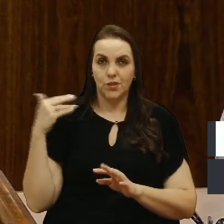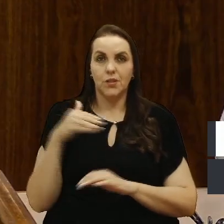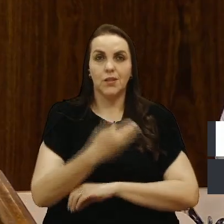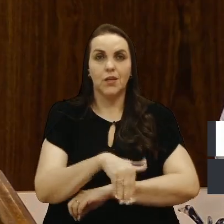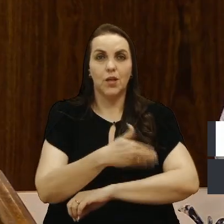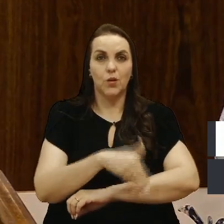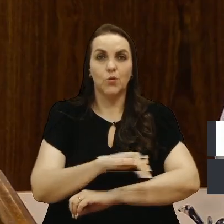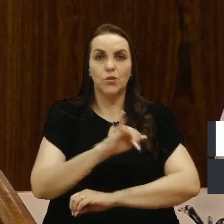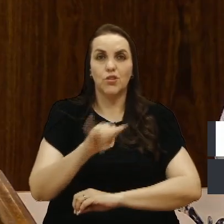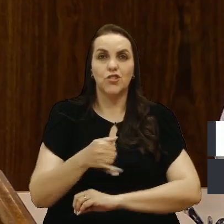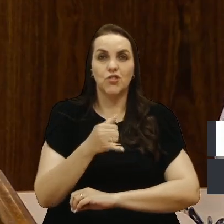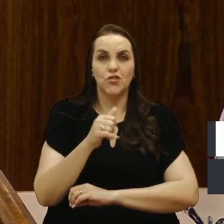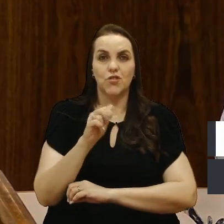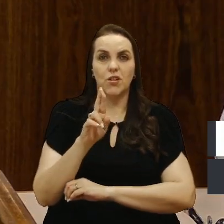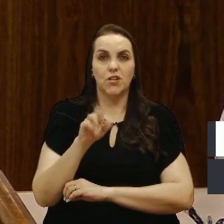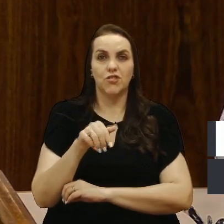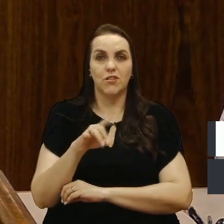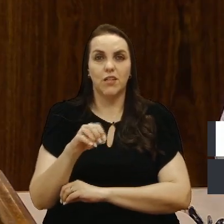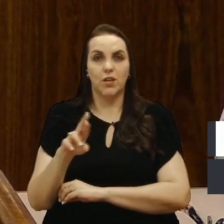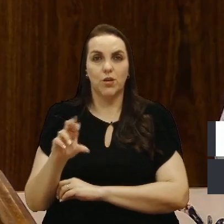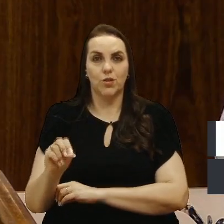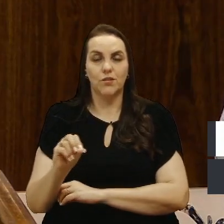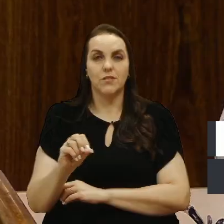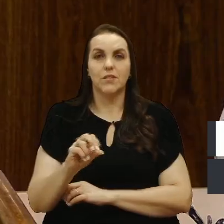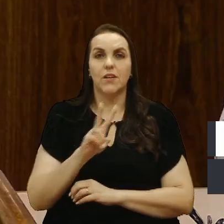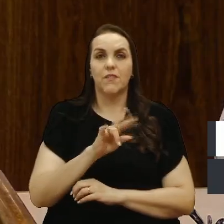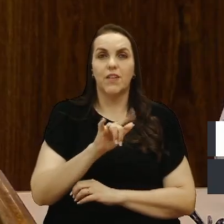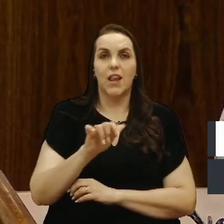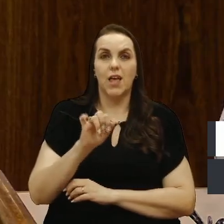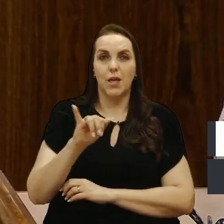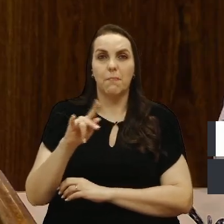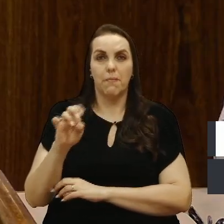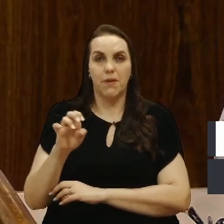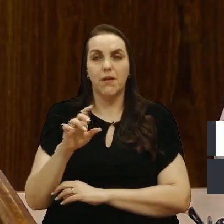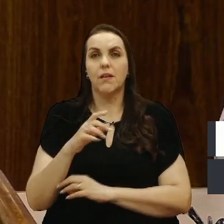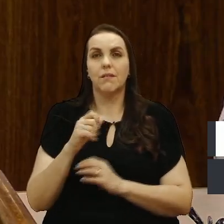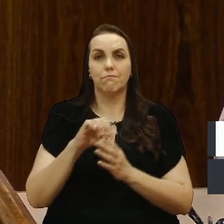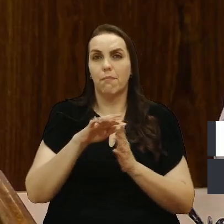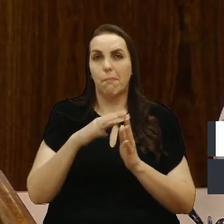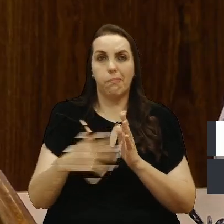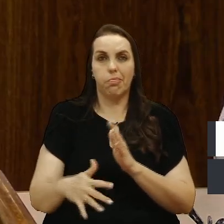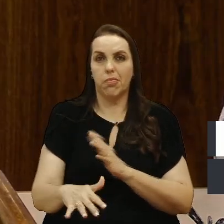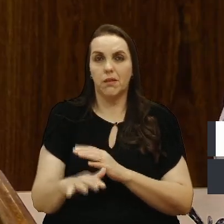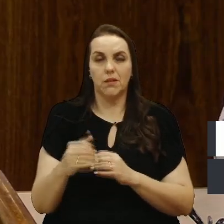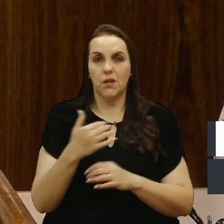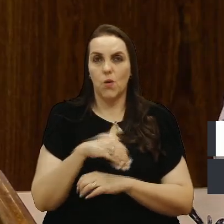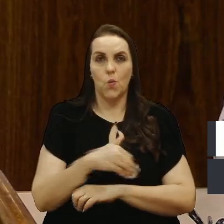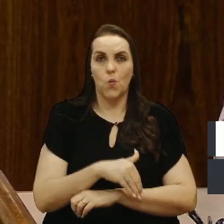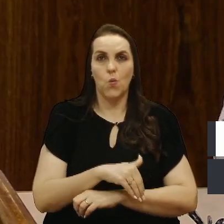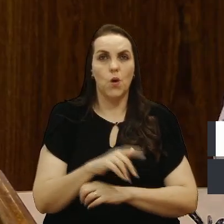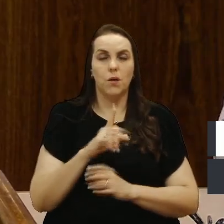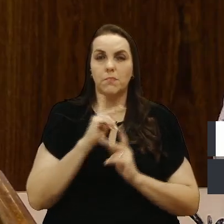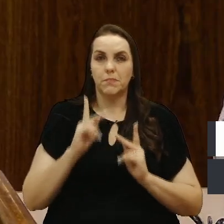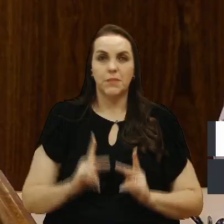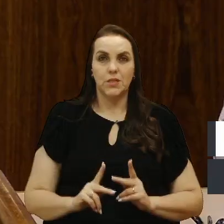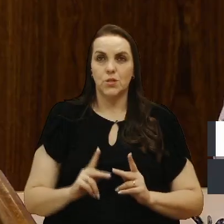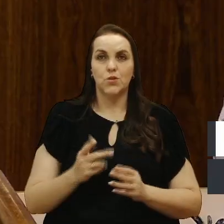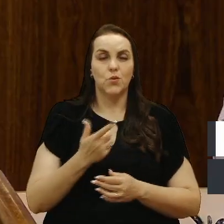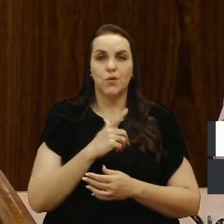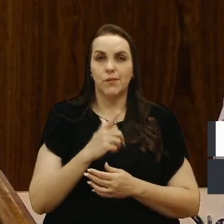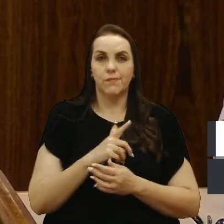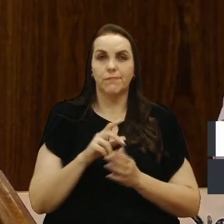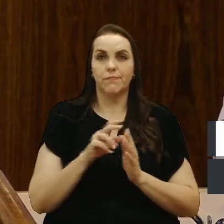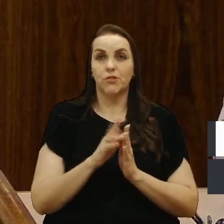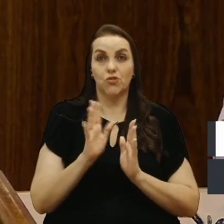dos Jardineiros, no Vila IP, que está caindo a rua. Já teve acidente, deixou pessoas tetraplégicas, já fizeram